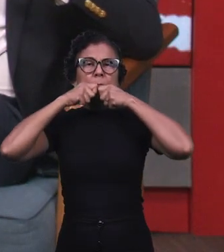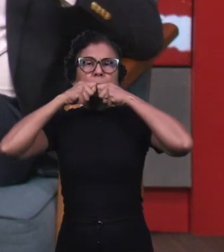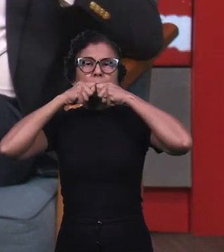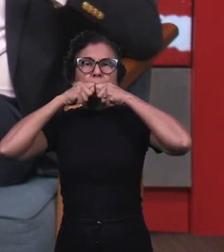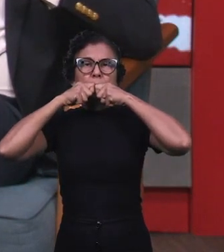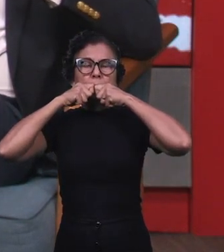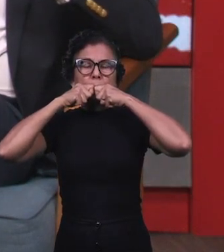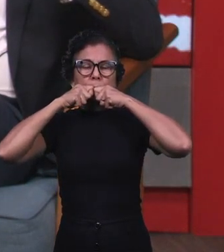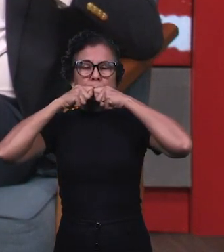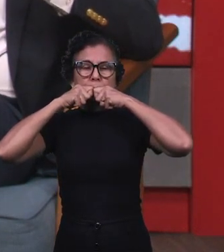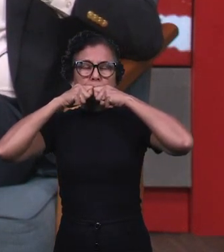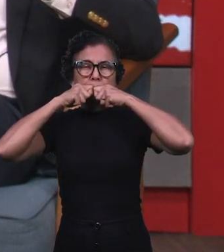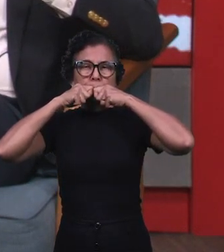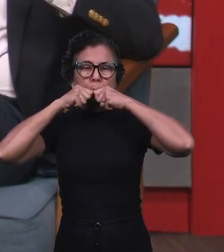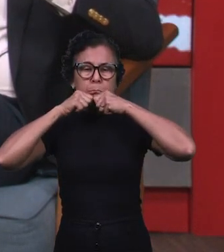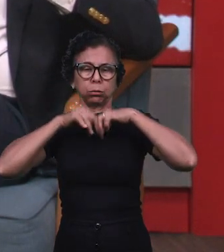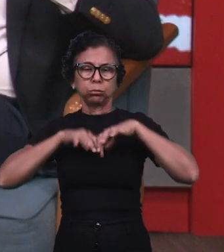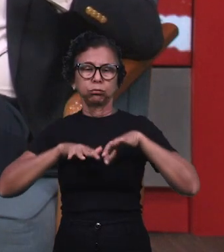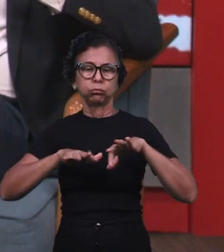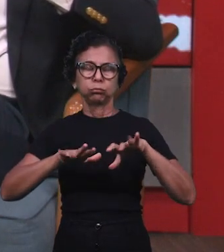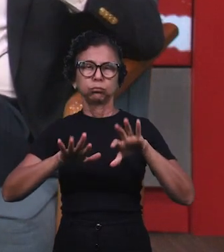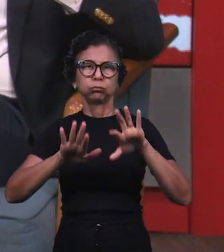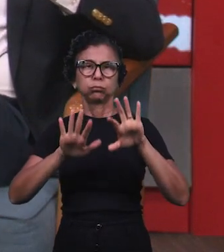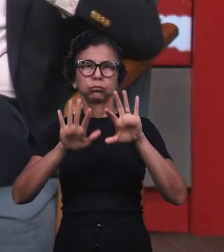ar passe por certos